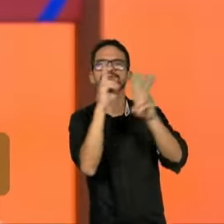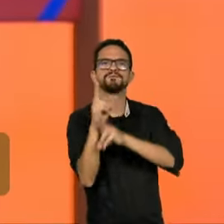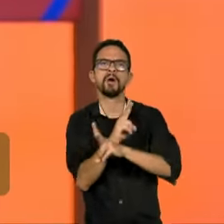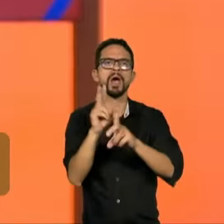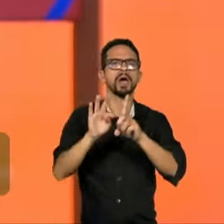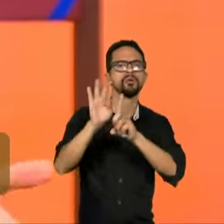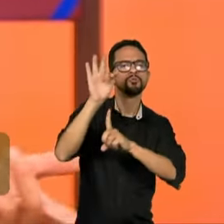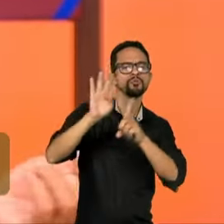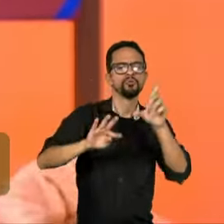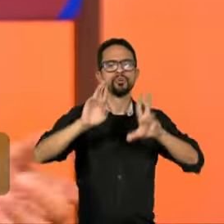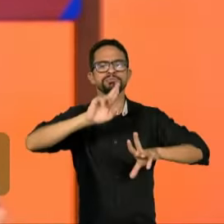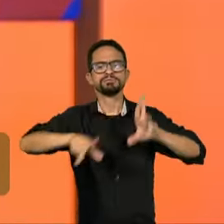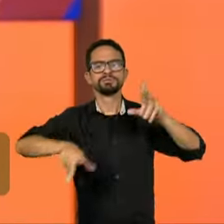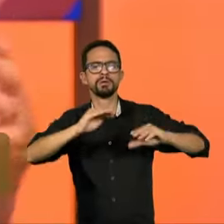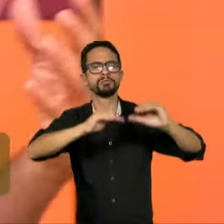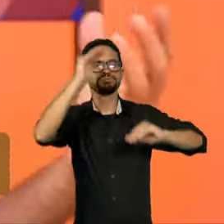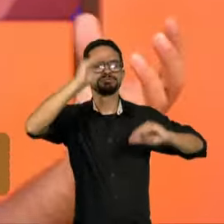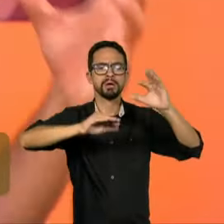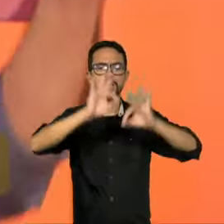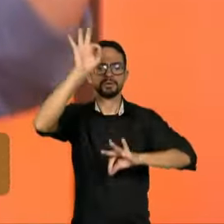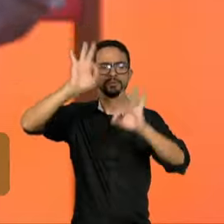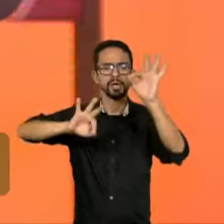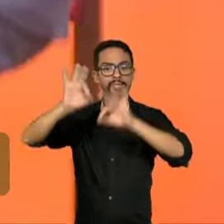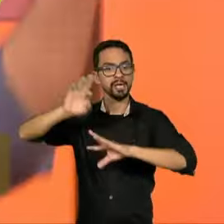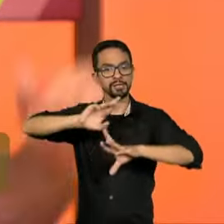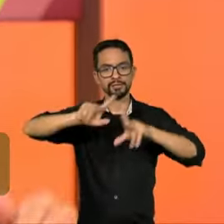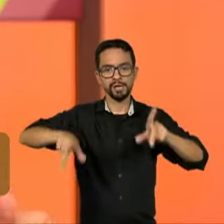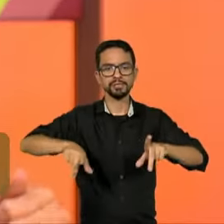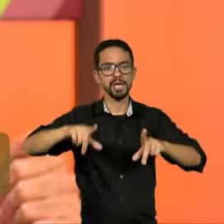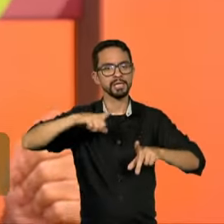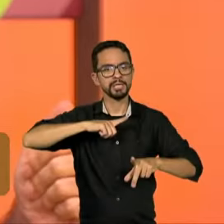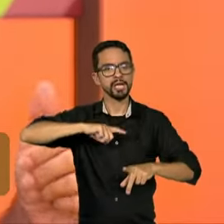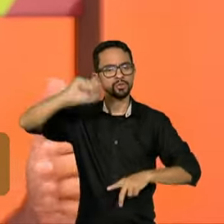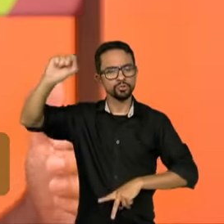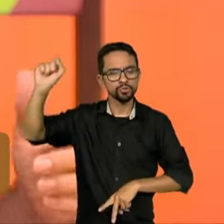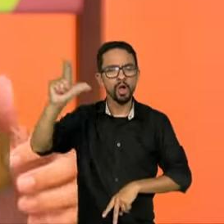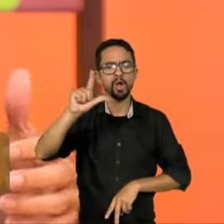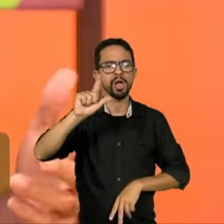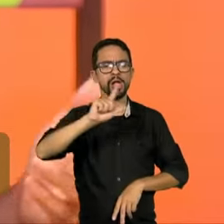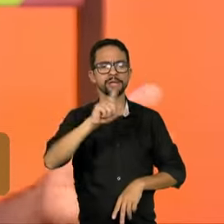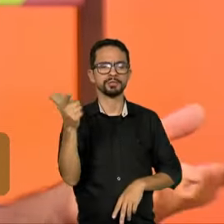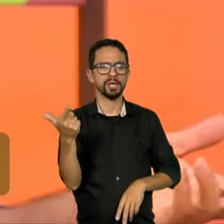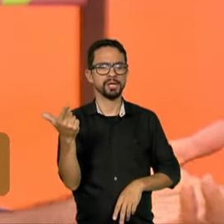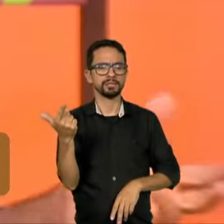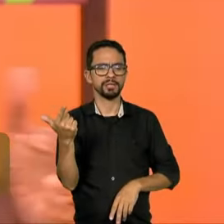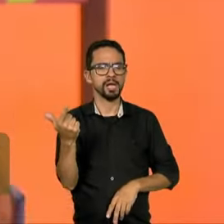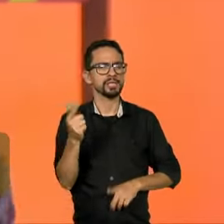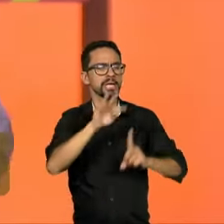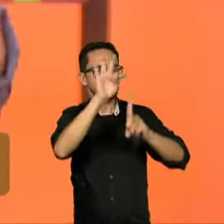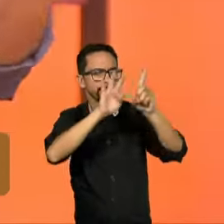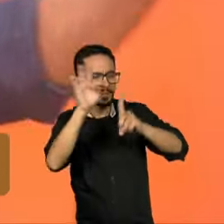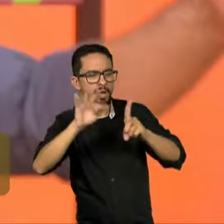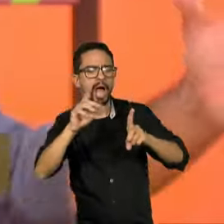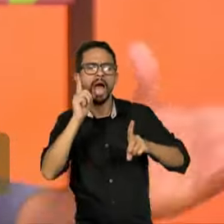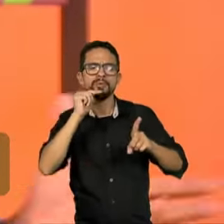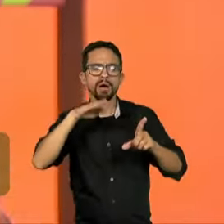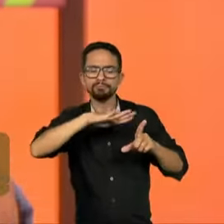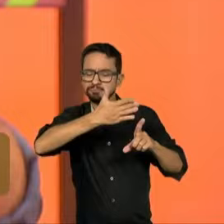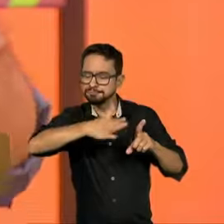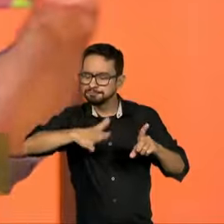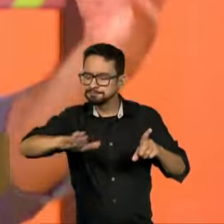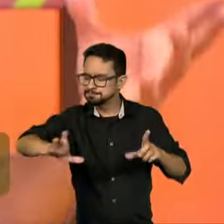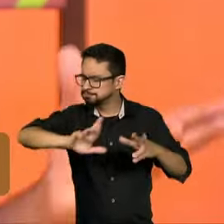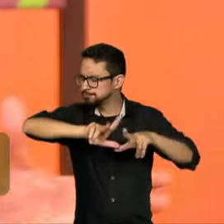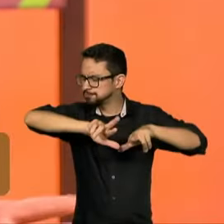em diferentes altitudes, radiação solar, temperatura do oceano, tudo isso influencia,